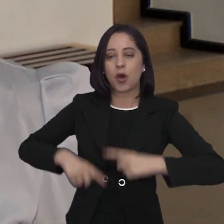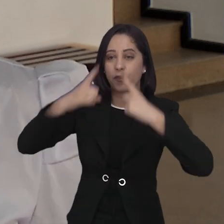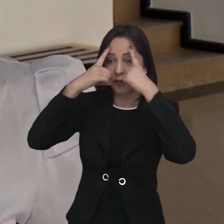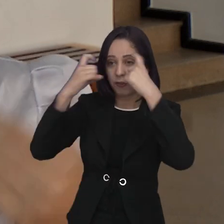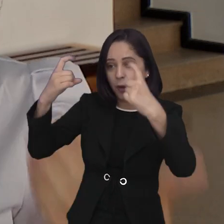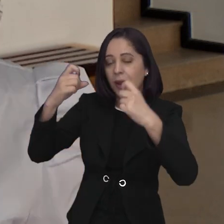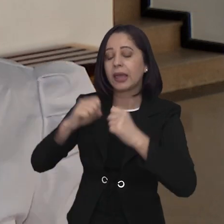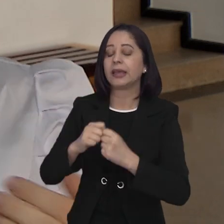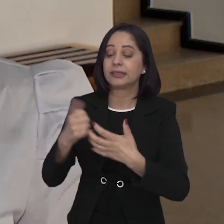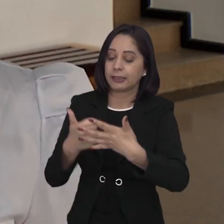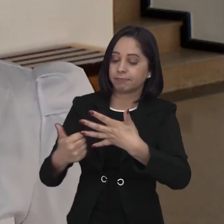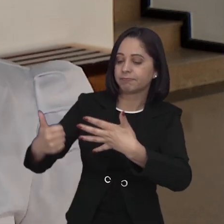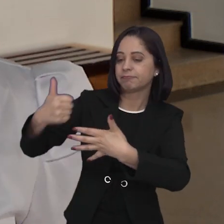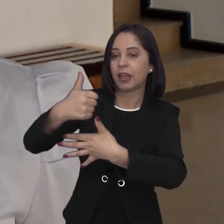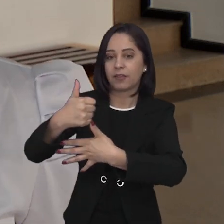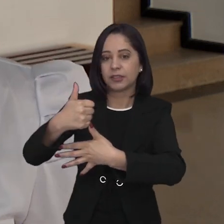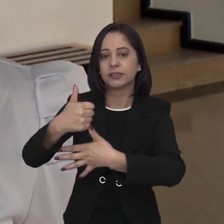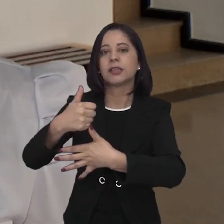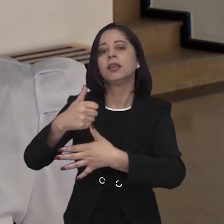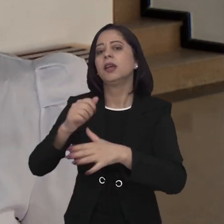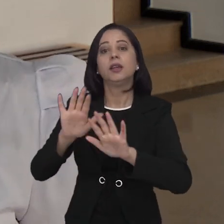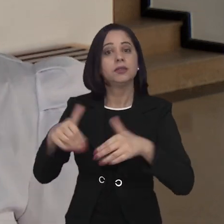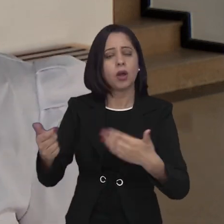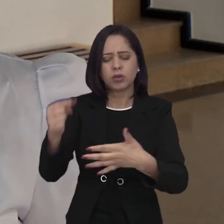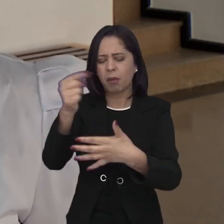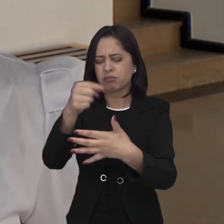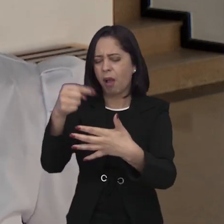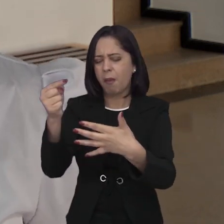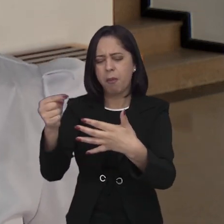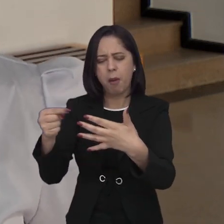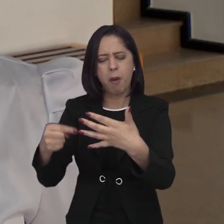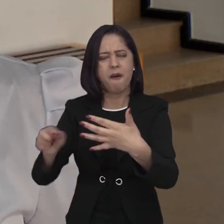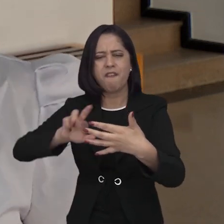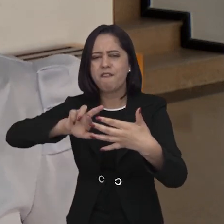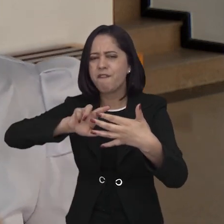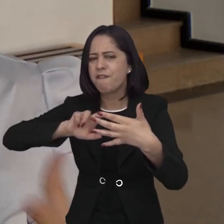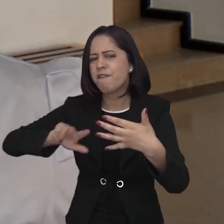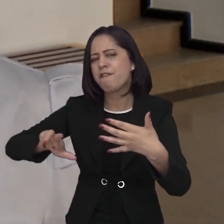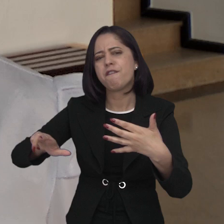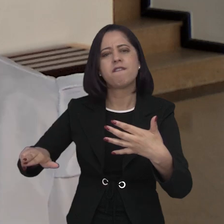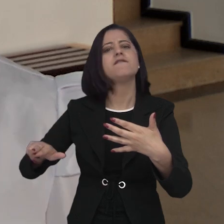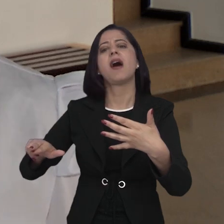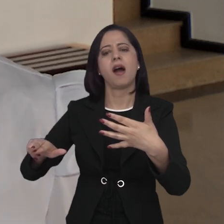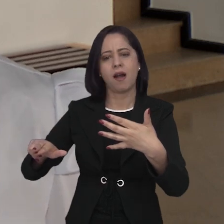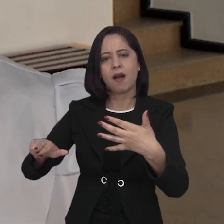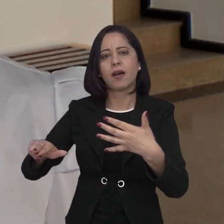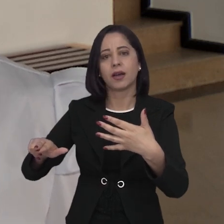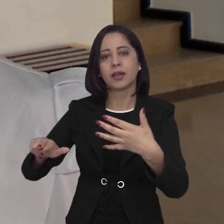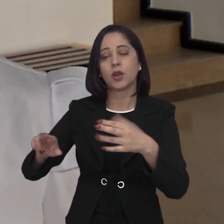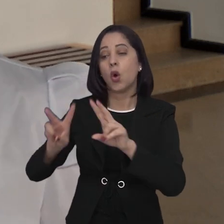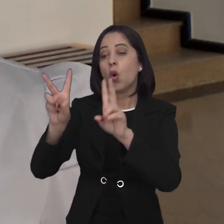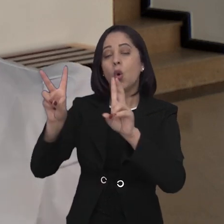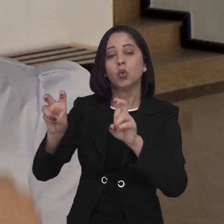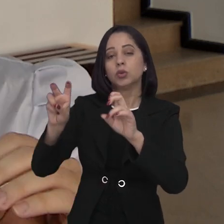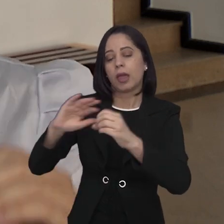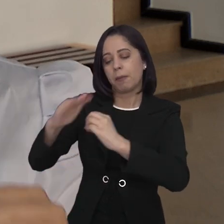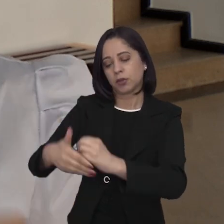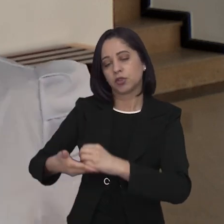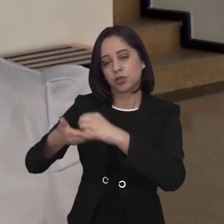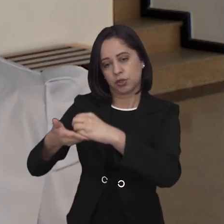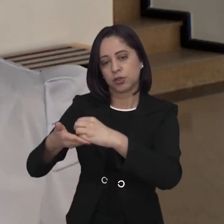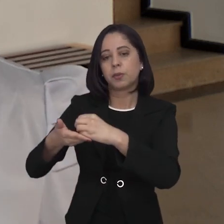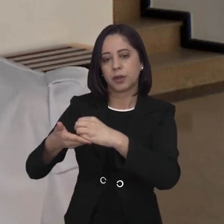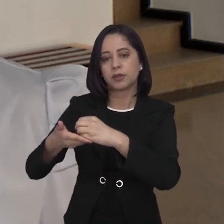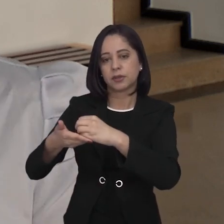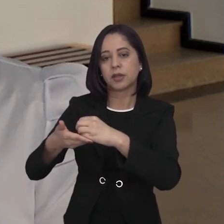de violência, de egressos do sistema prisional. Então, assim, é possível observar esse princípio do desenvolvimento sustentável em